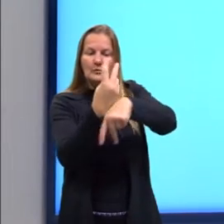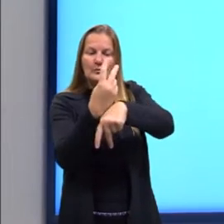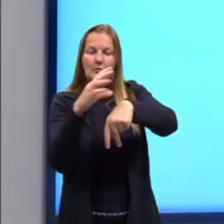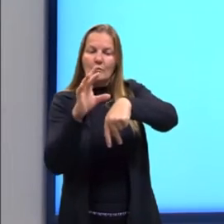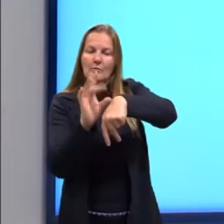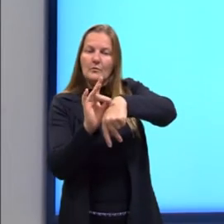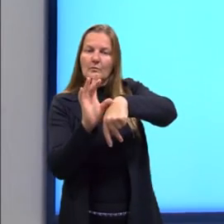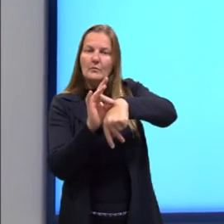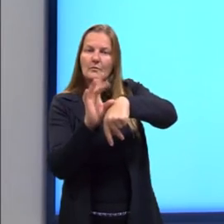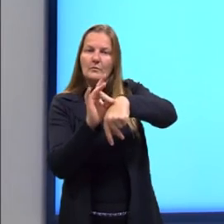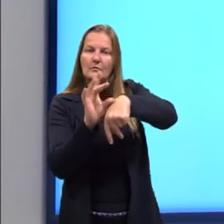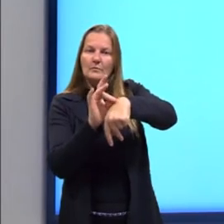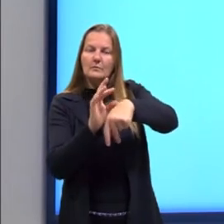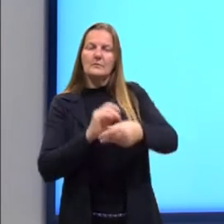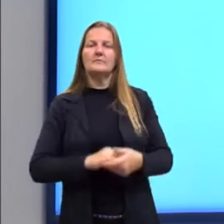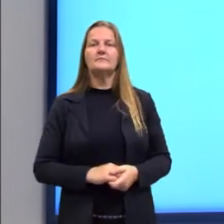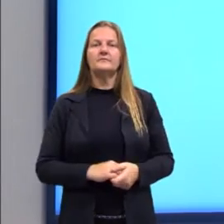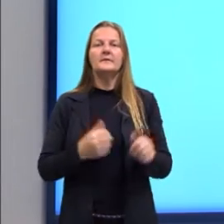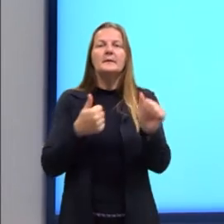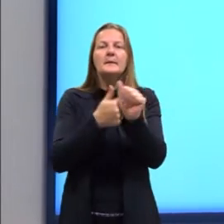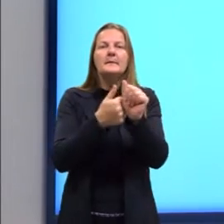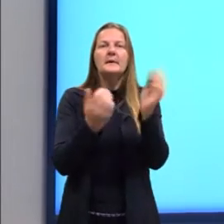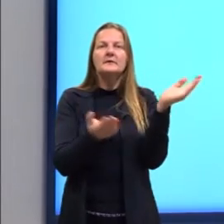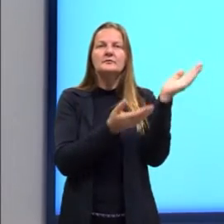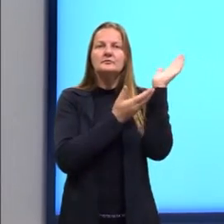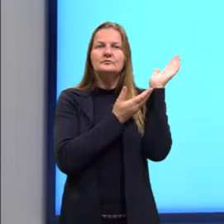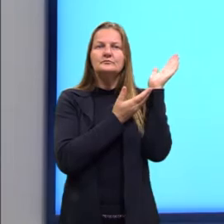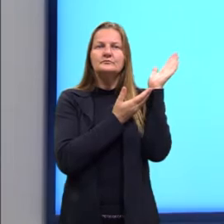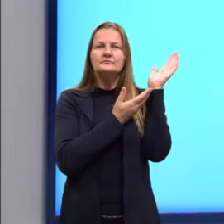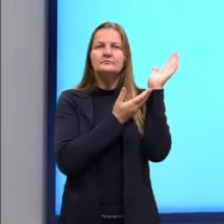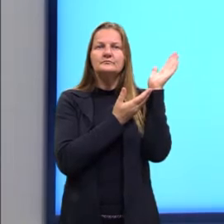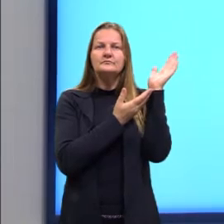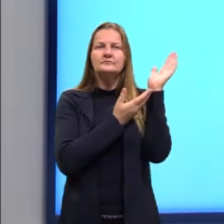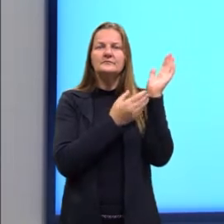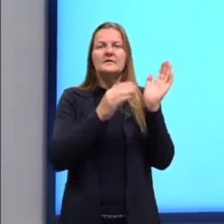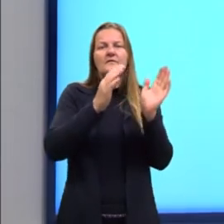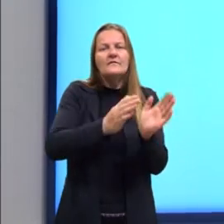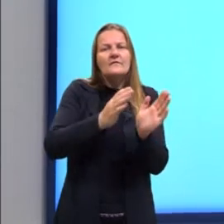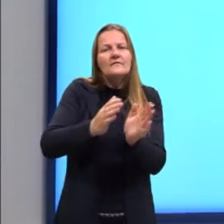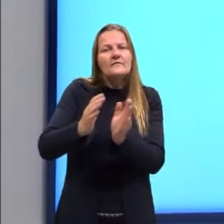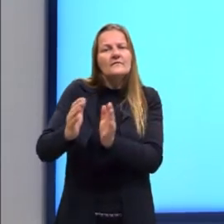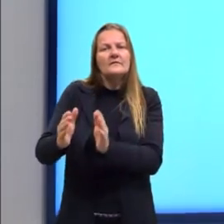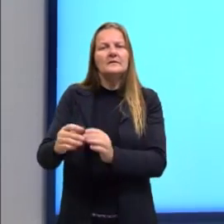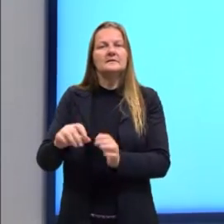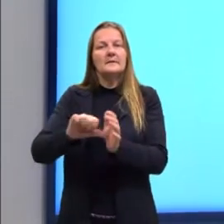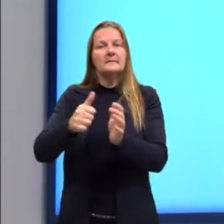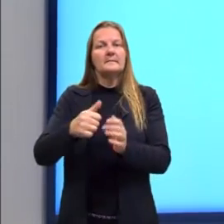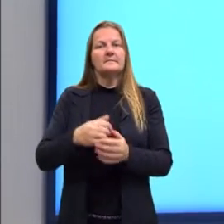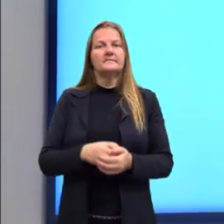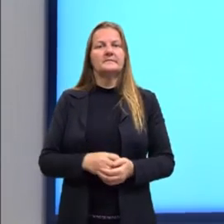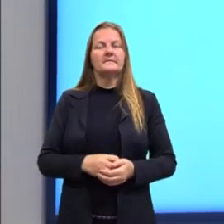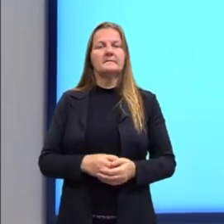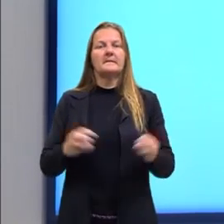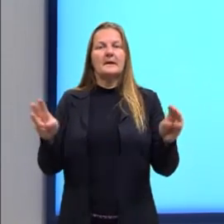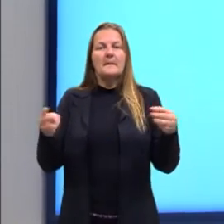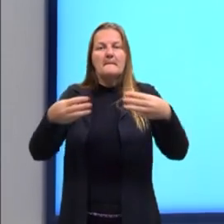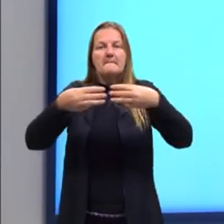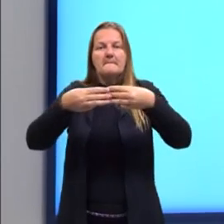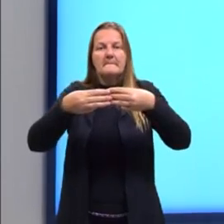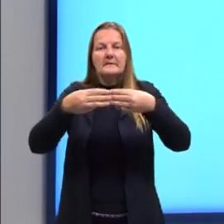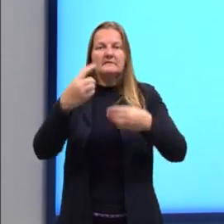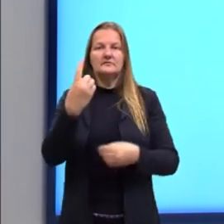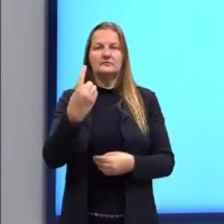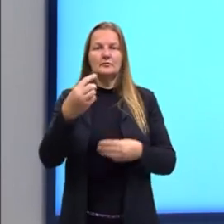pronto próximo agora vamos partir para próxima fase que a metafase